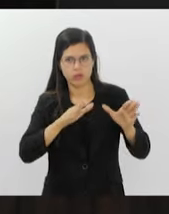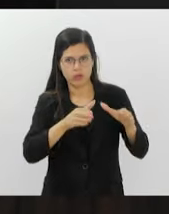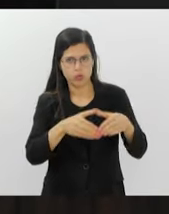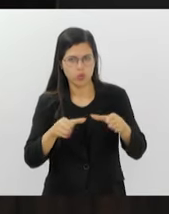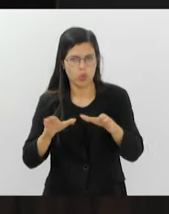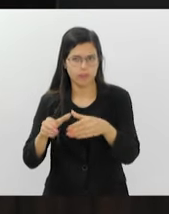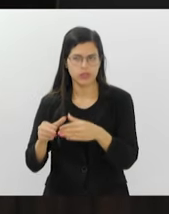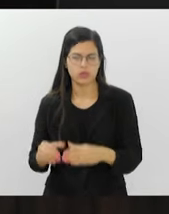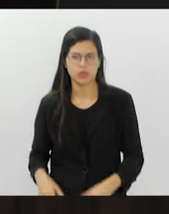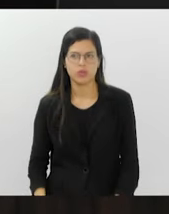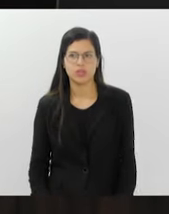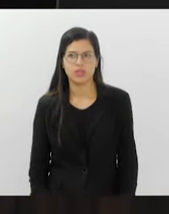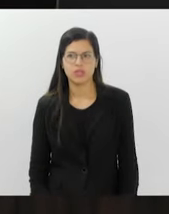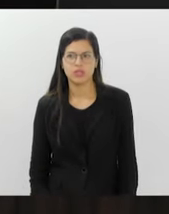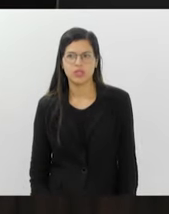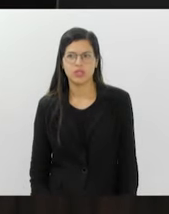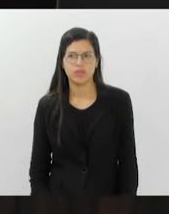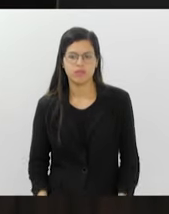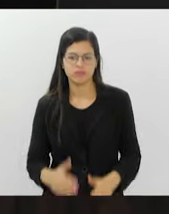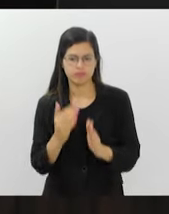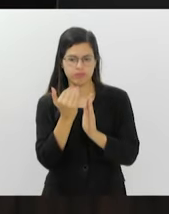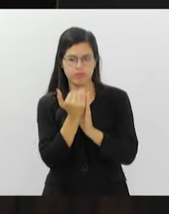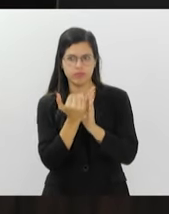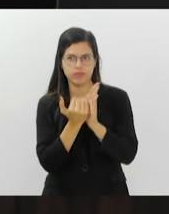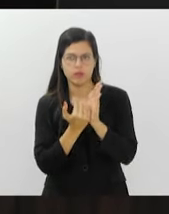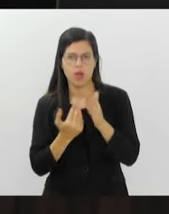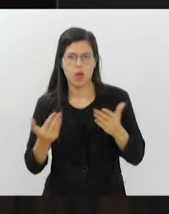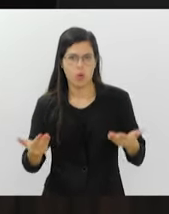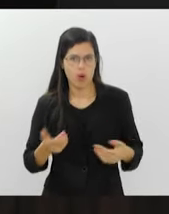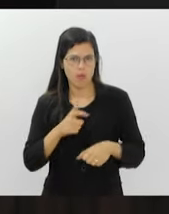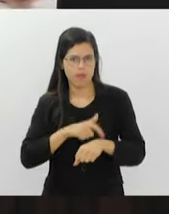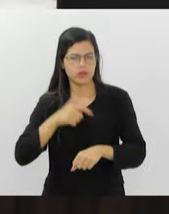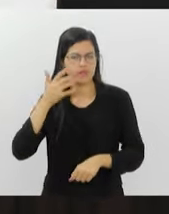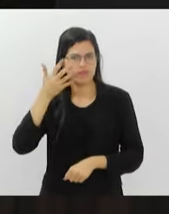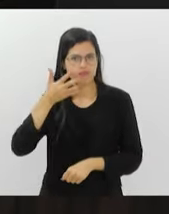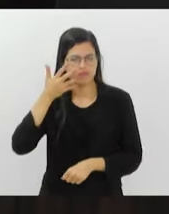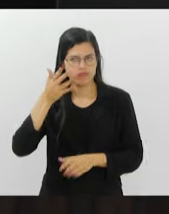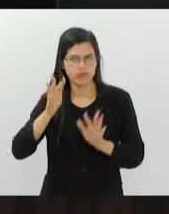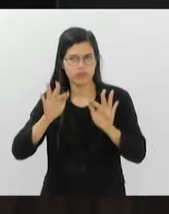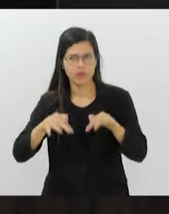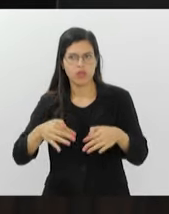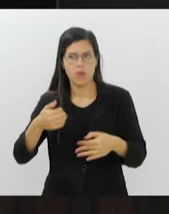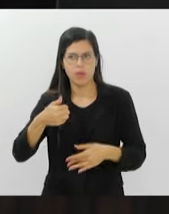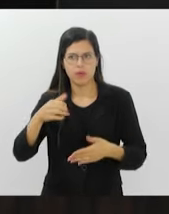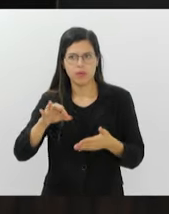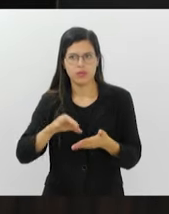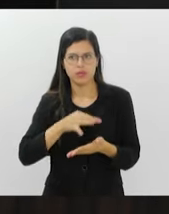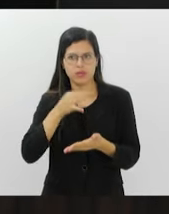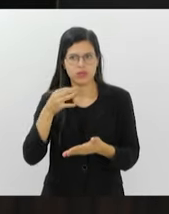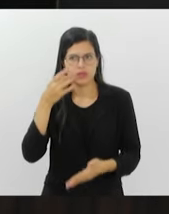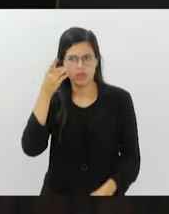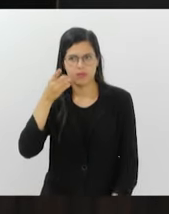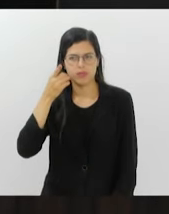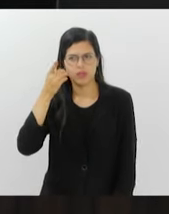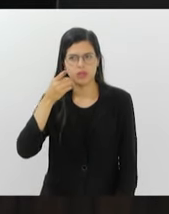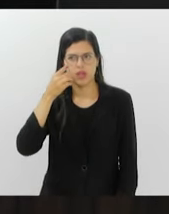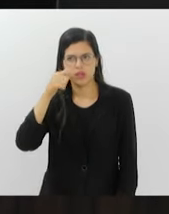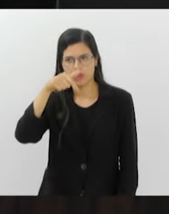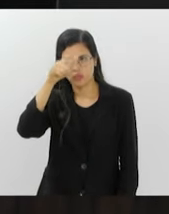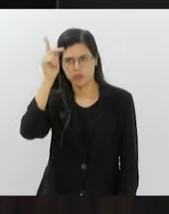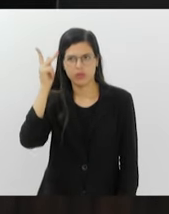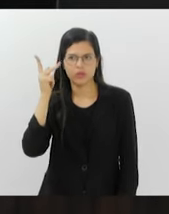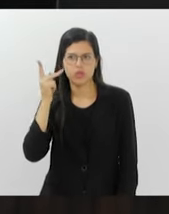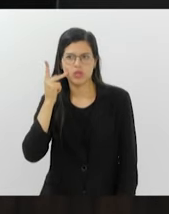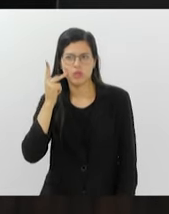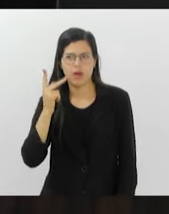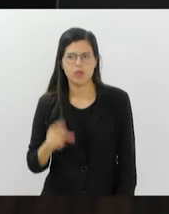comissões nada mais havendo a tratar na ordem do Dia Passa ao expediente final primeiro orador inscrito é o Nobre Deputado luí Paulo